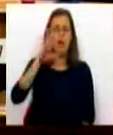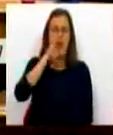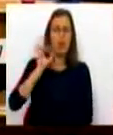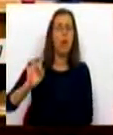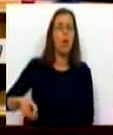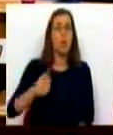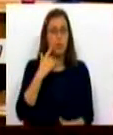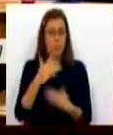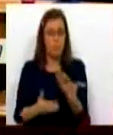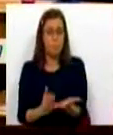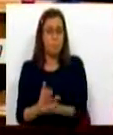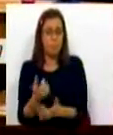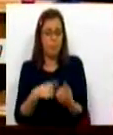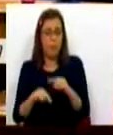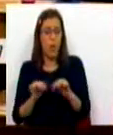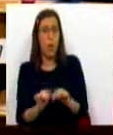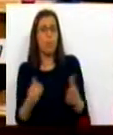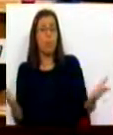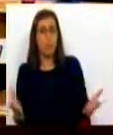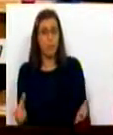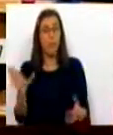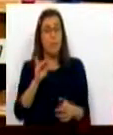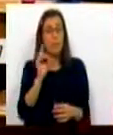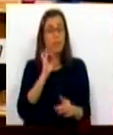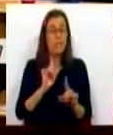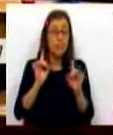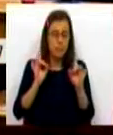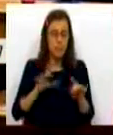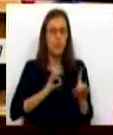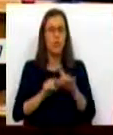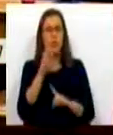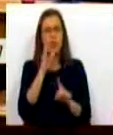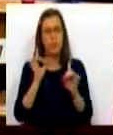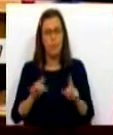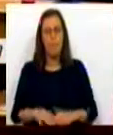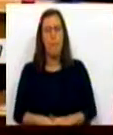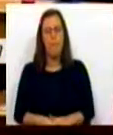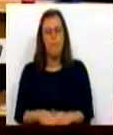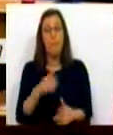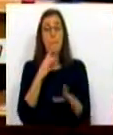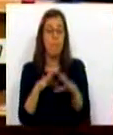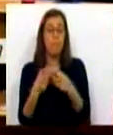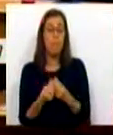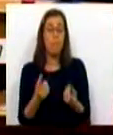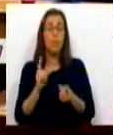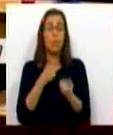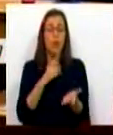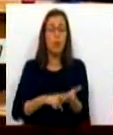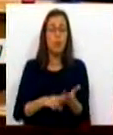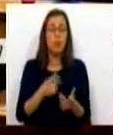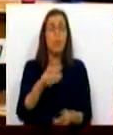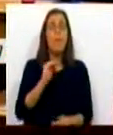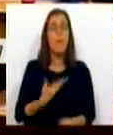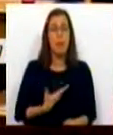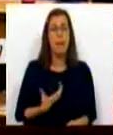Governo e continua a ser na oposição. Mais importante ainda, senhoras e senhores deputados, diz tudo sobre as razões porque o